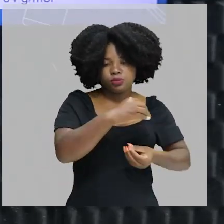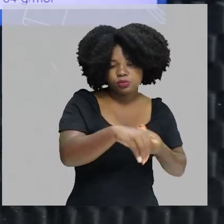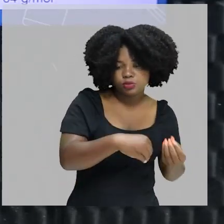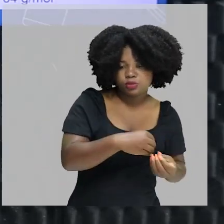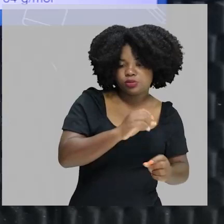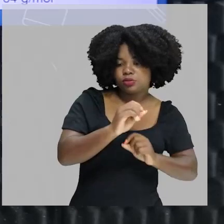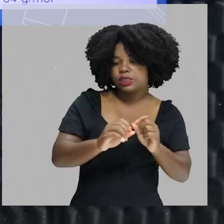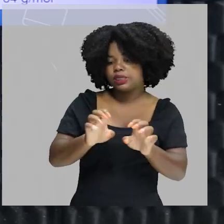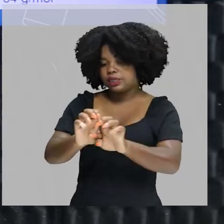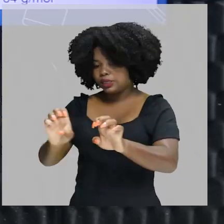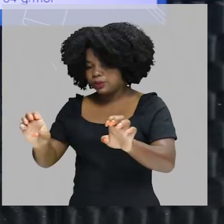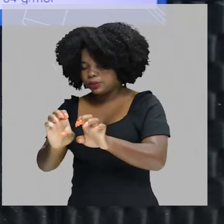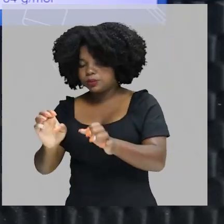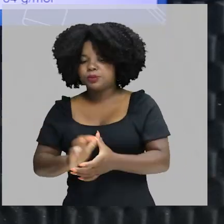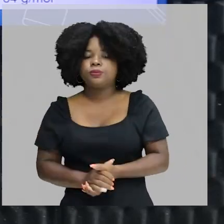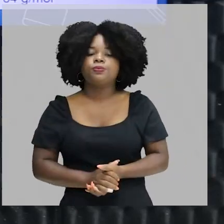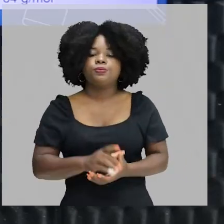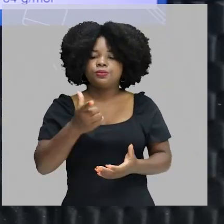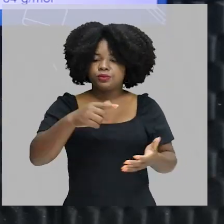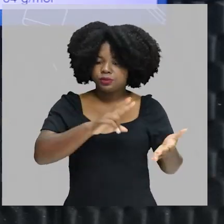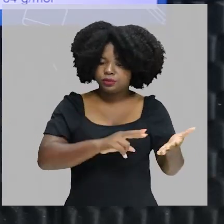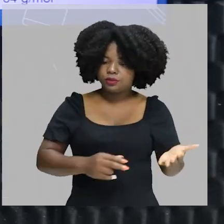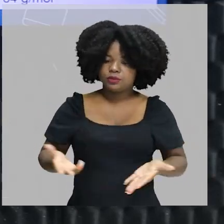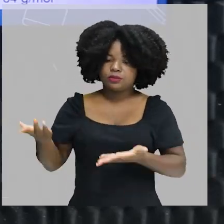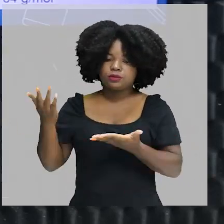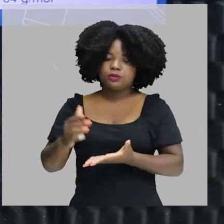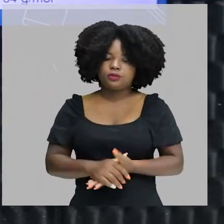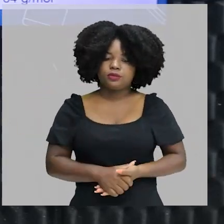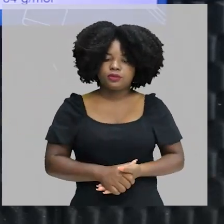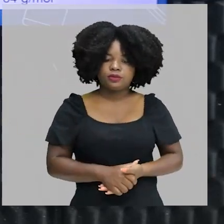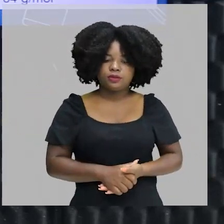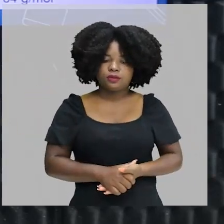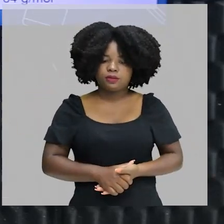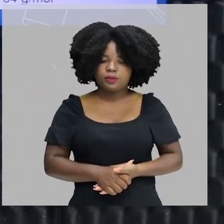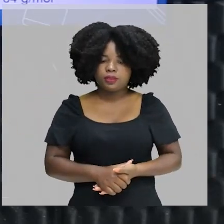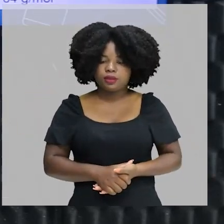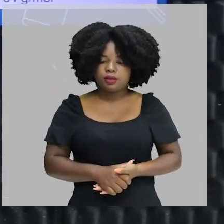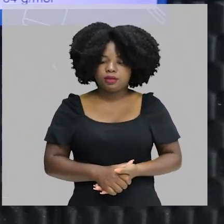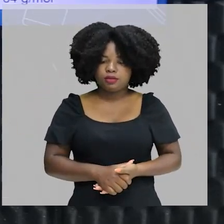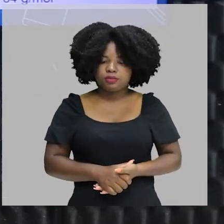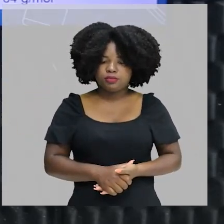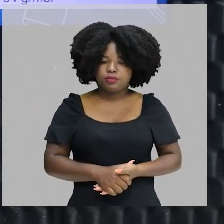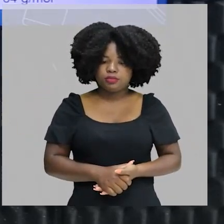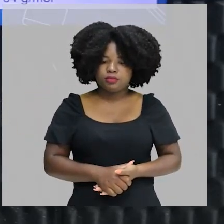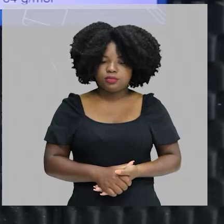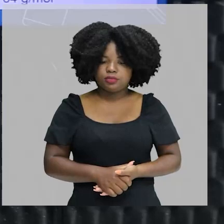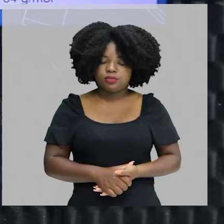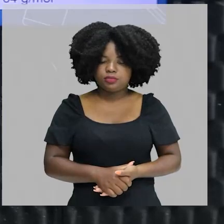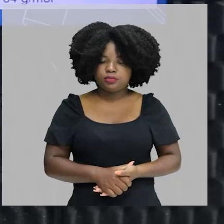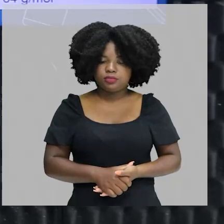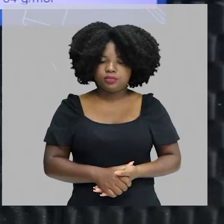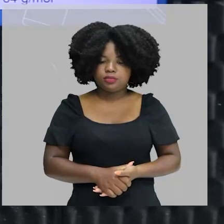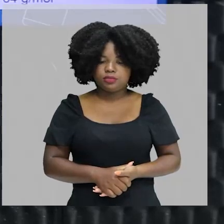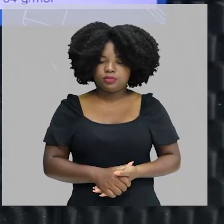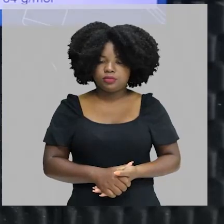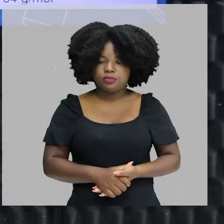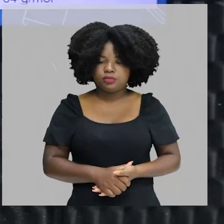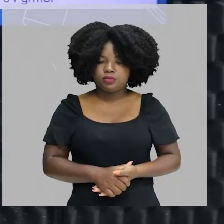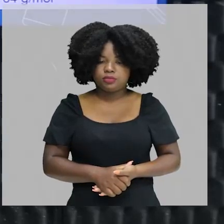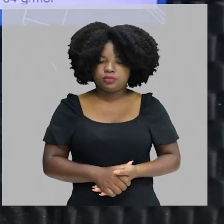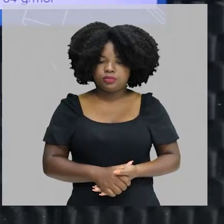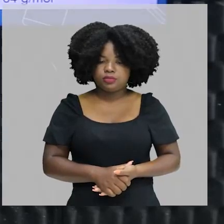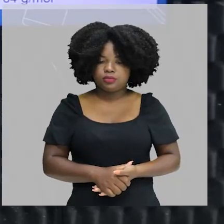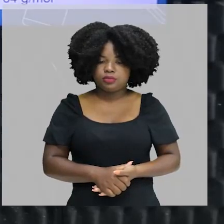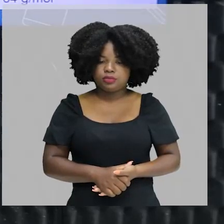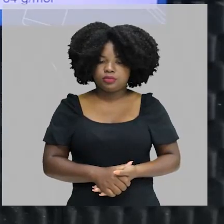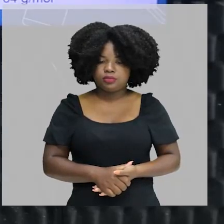uma equação. Calcule as massas em gramas de anidrido sulfuroso,